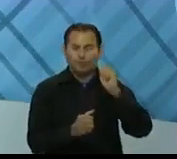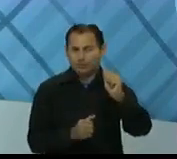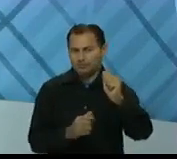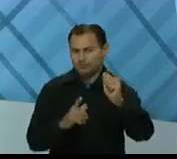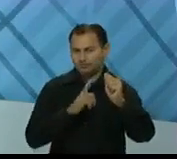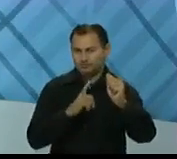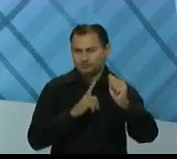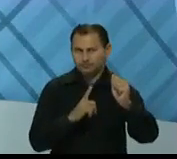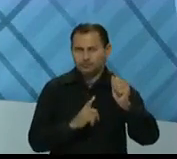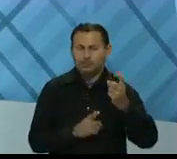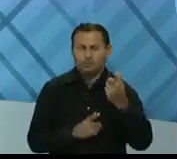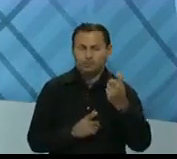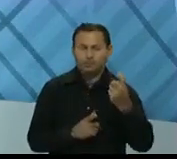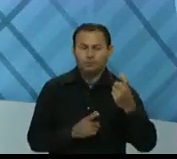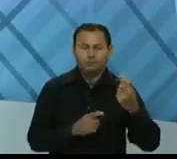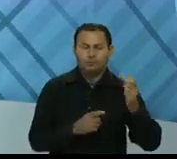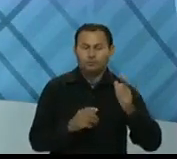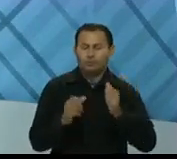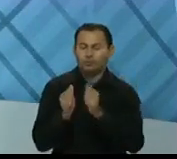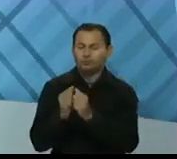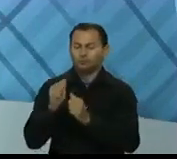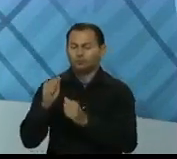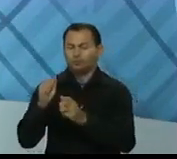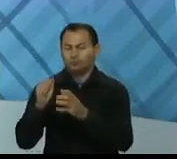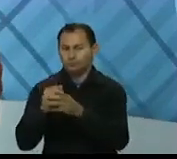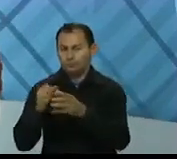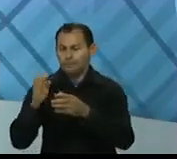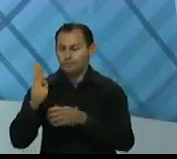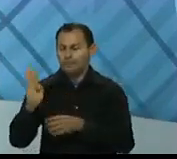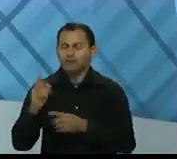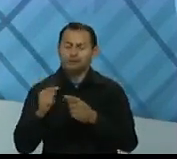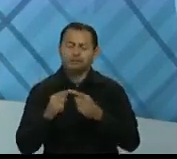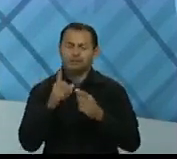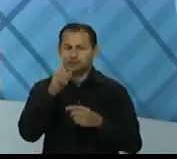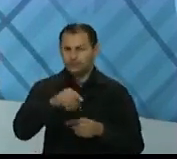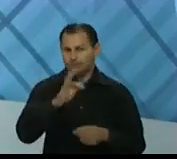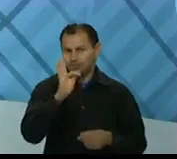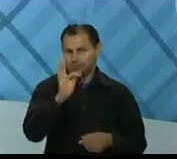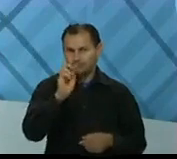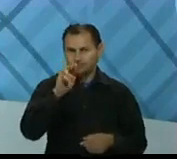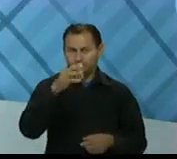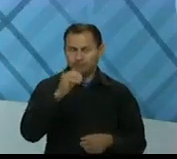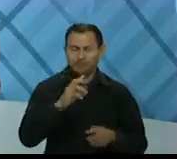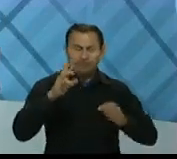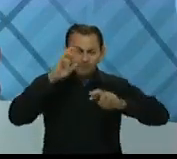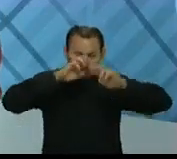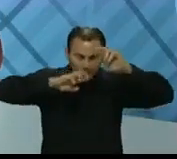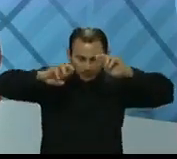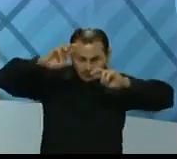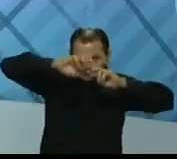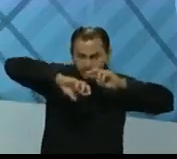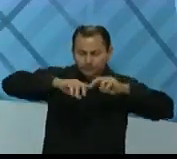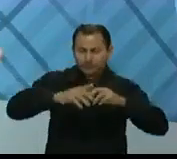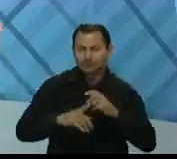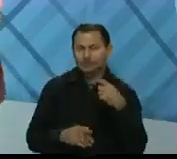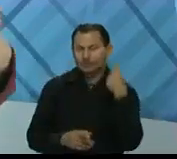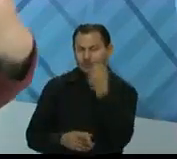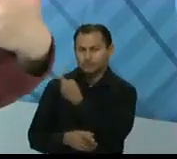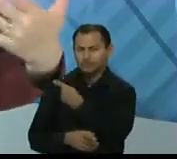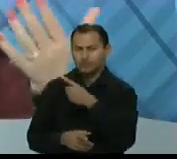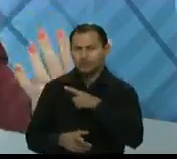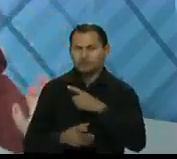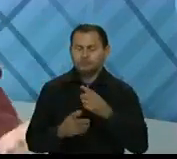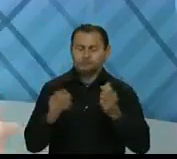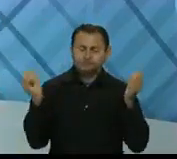que ter um único correspondente no conjunto B, para ser uma função. Para analisar essa situação que nós vimos aqui, que temos